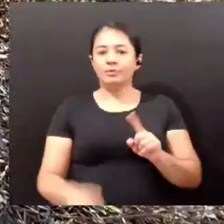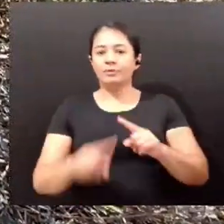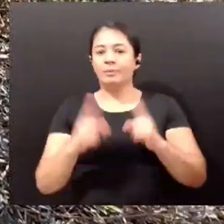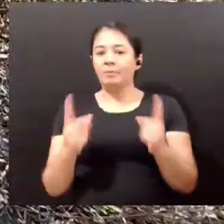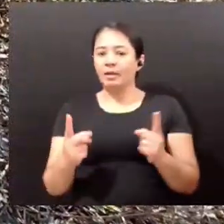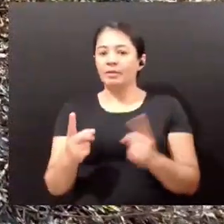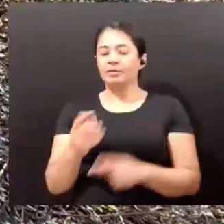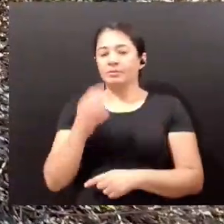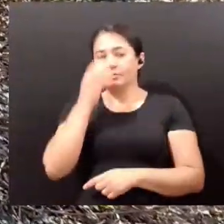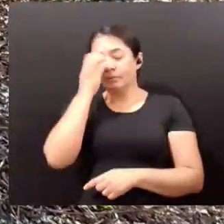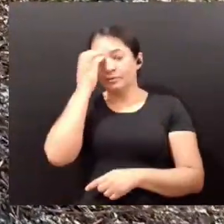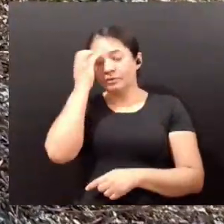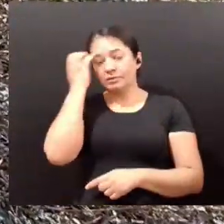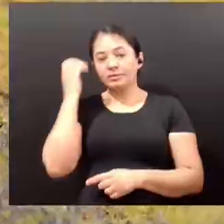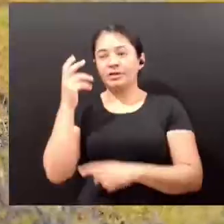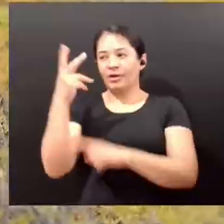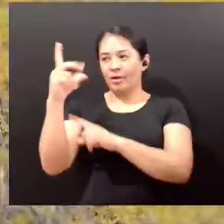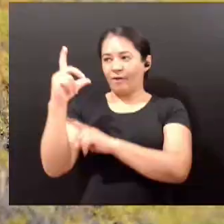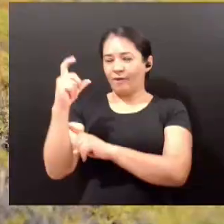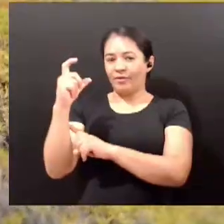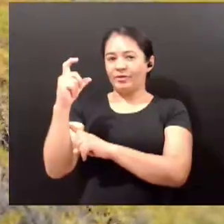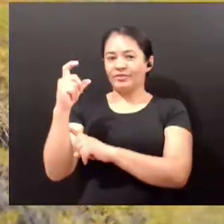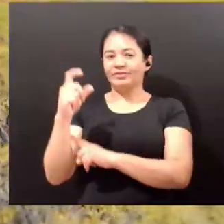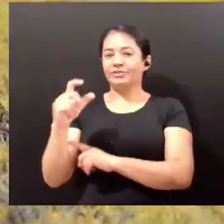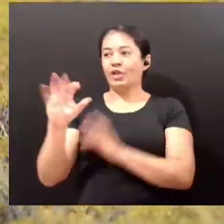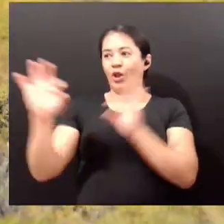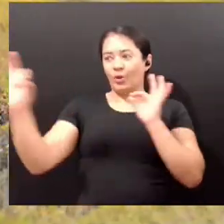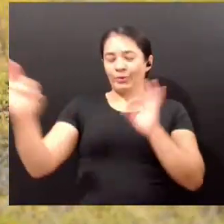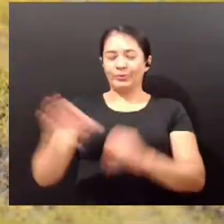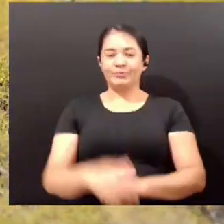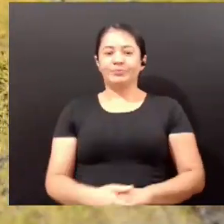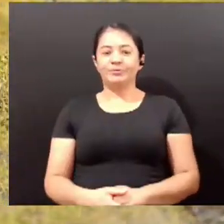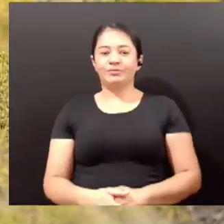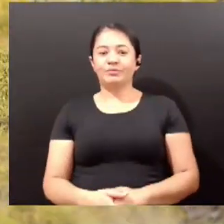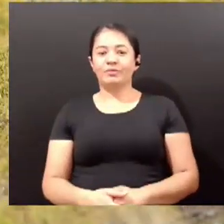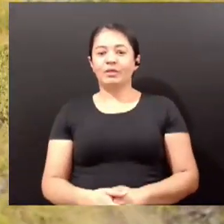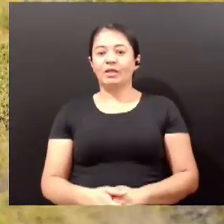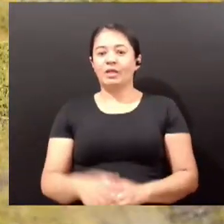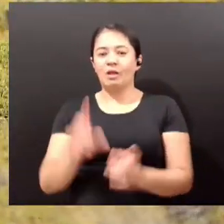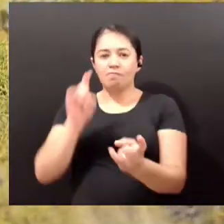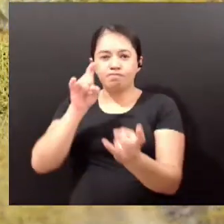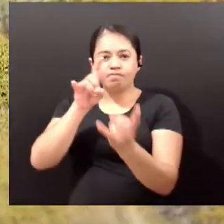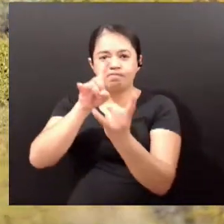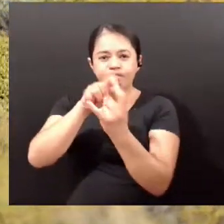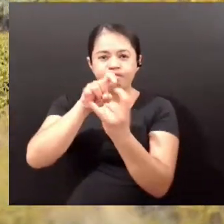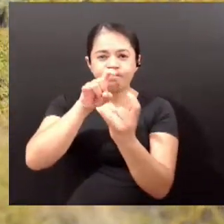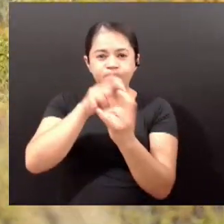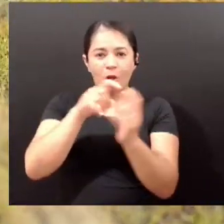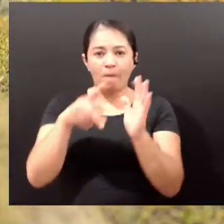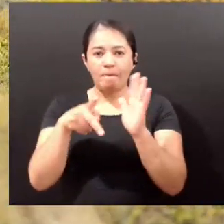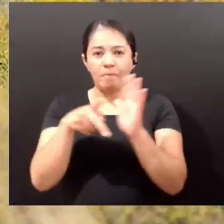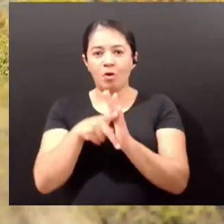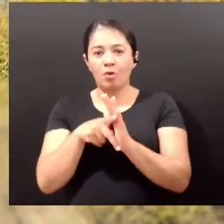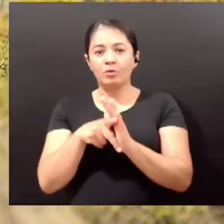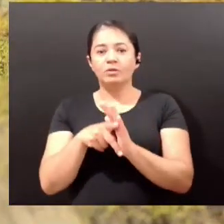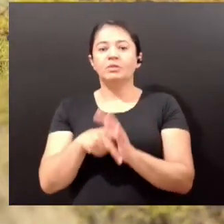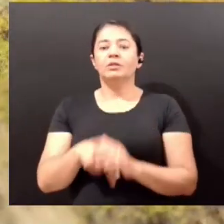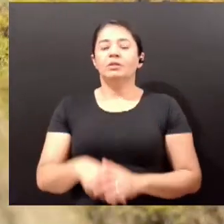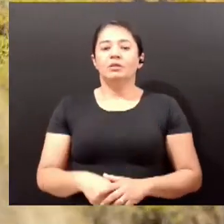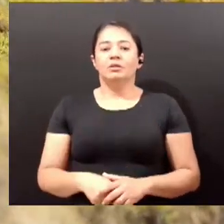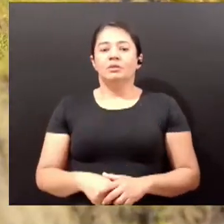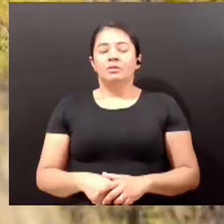um registro de longe. Por ser um predador de topo da cadeia alimentar, a presença